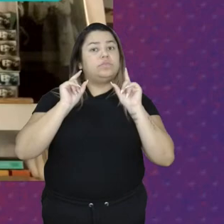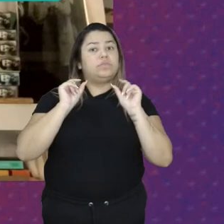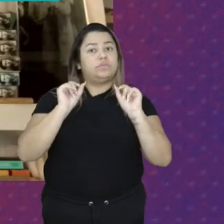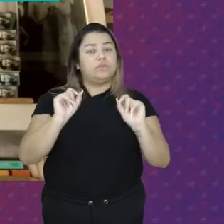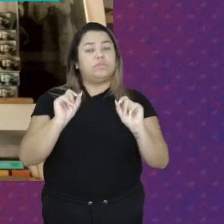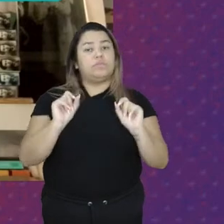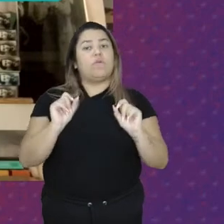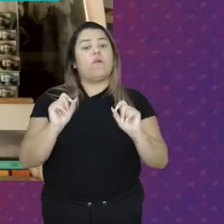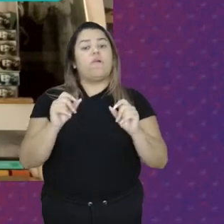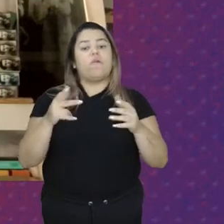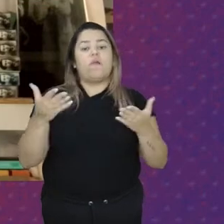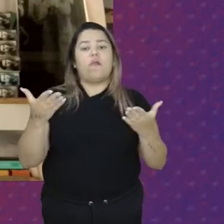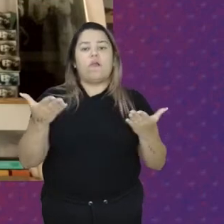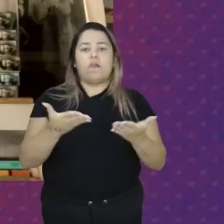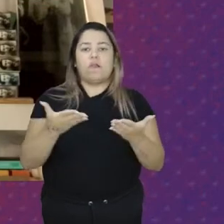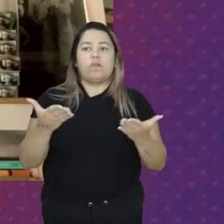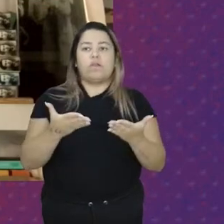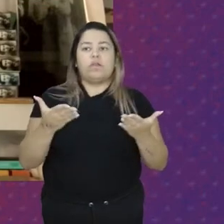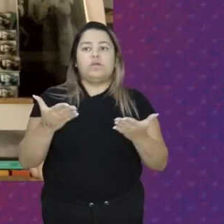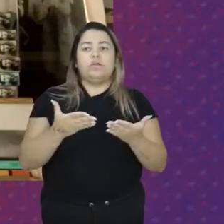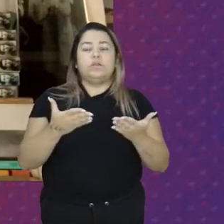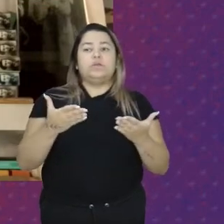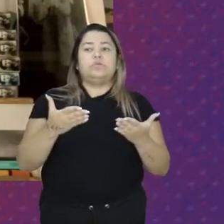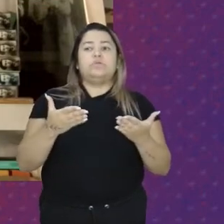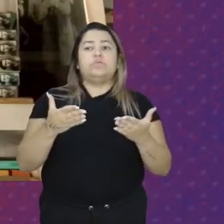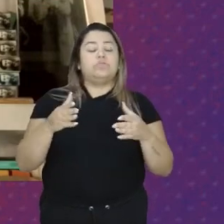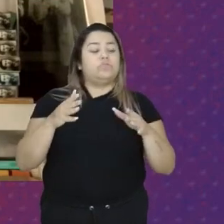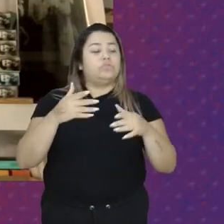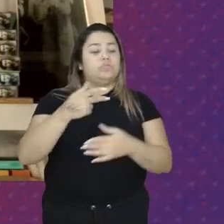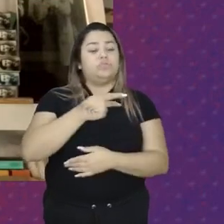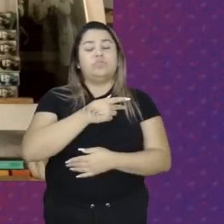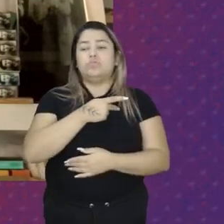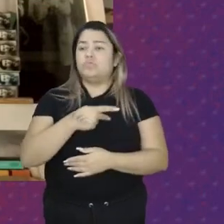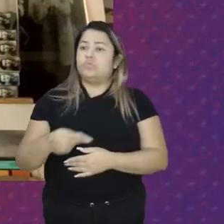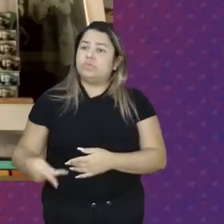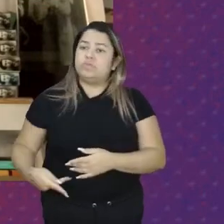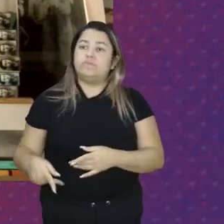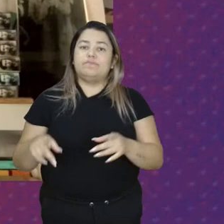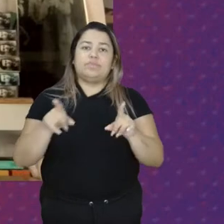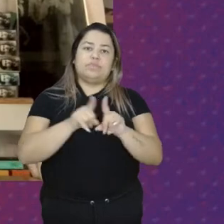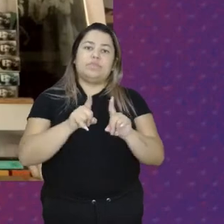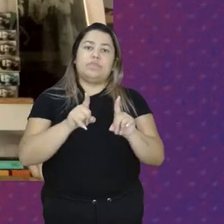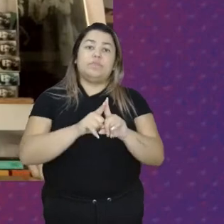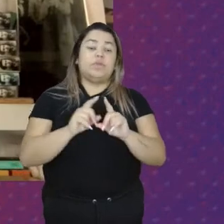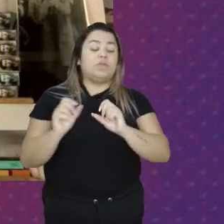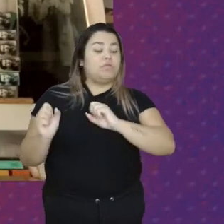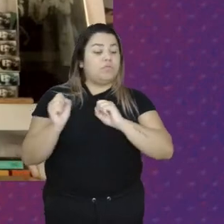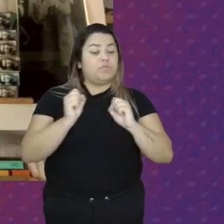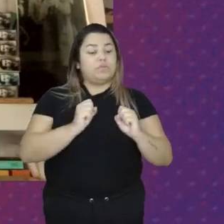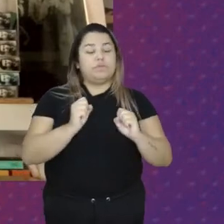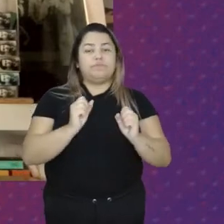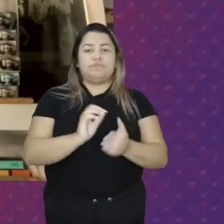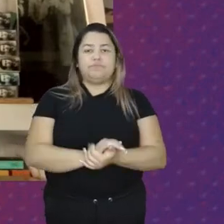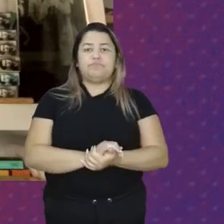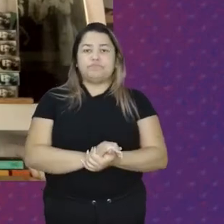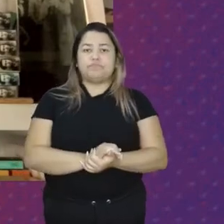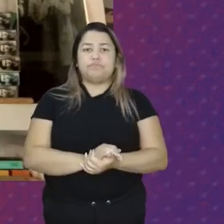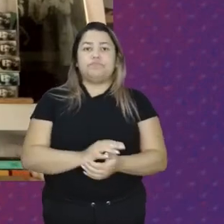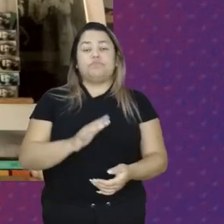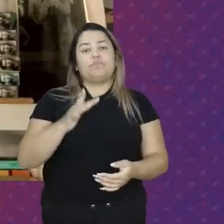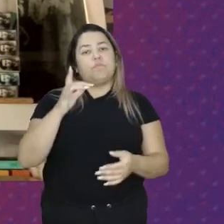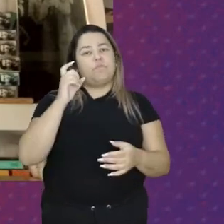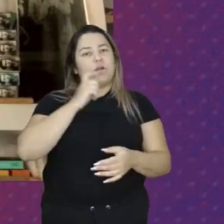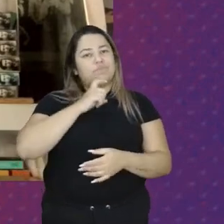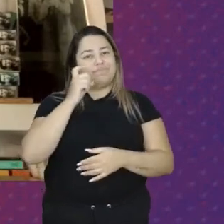o jogo hoje, né, operado pelo governo que está no poder, com as fake news,